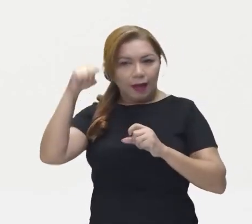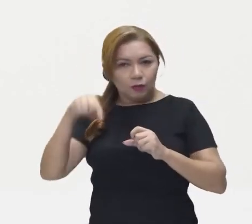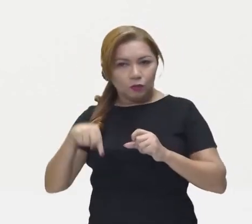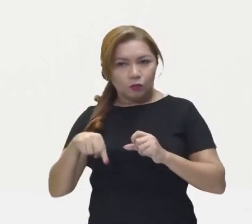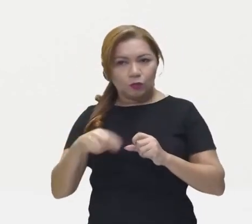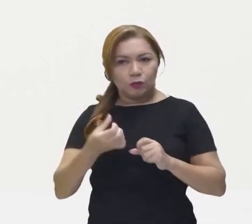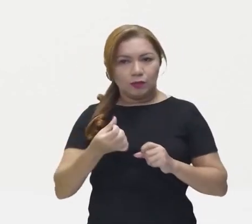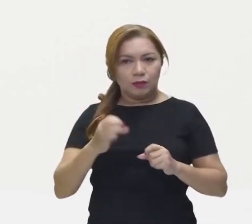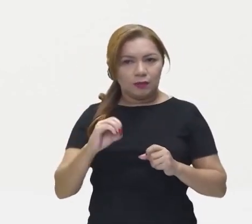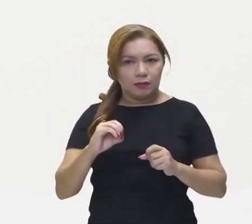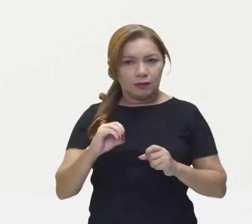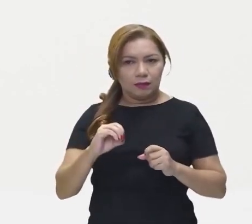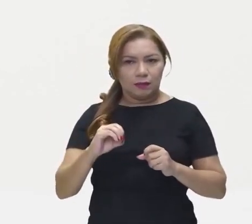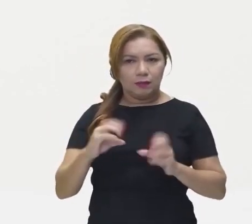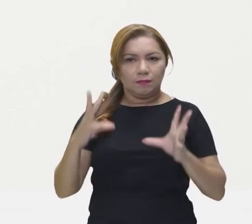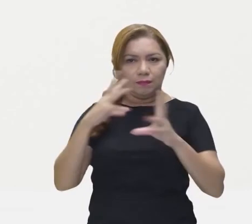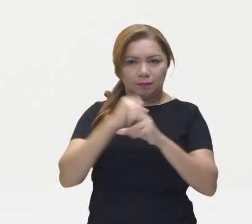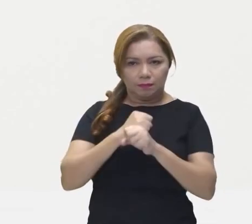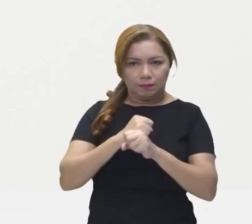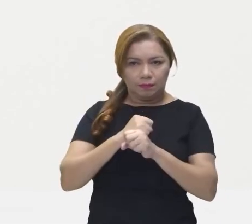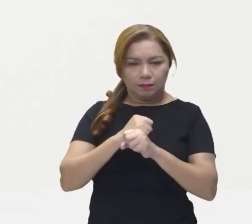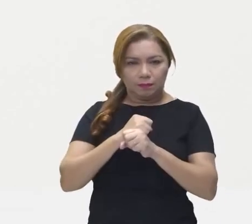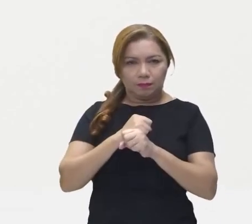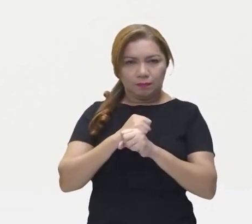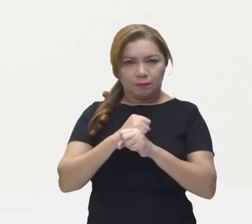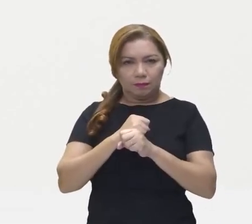metros? 20